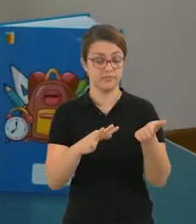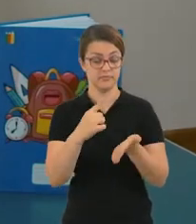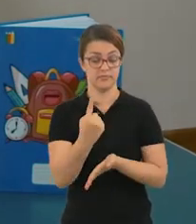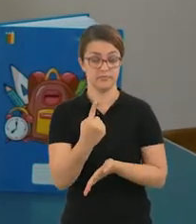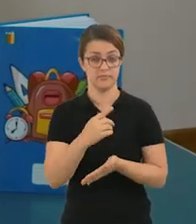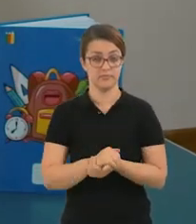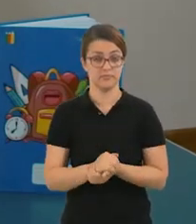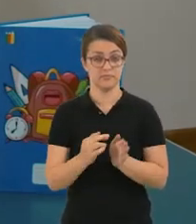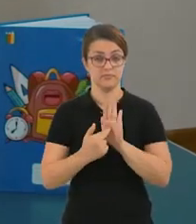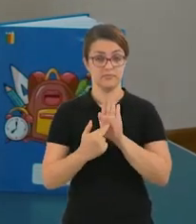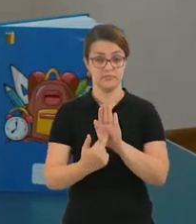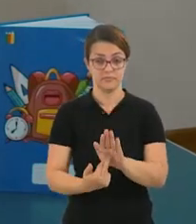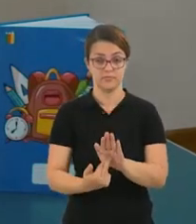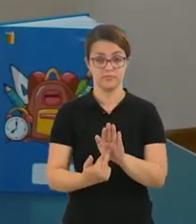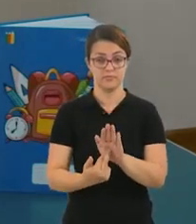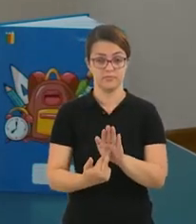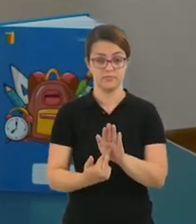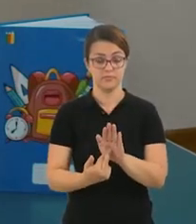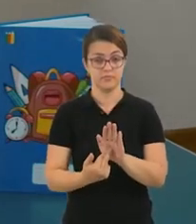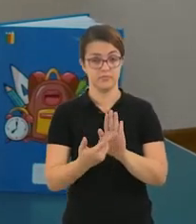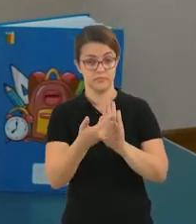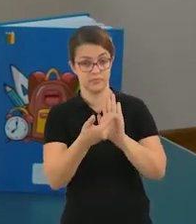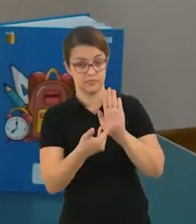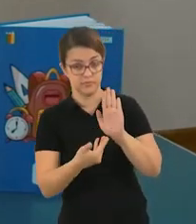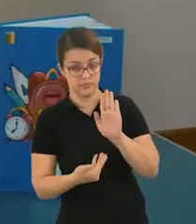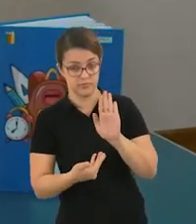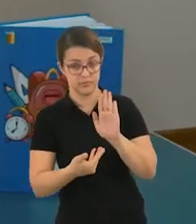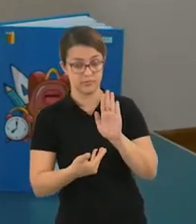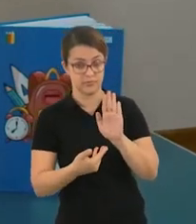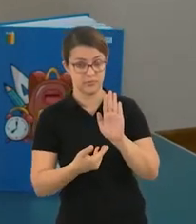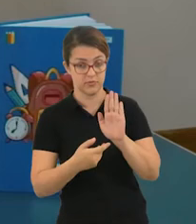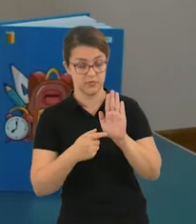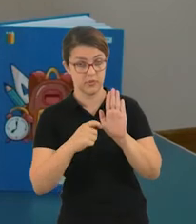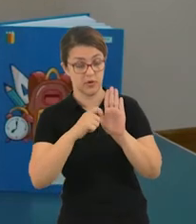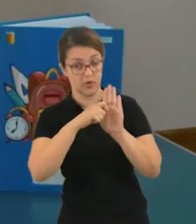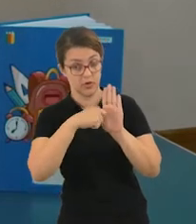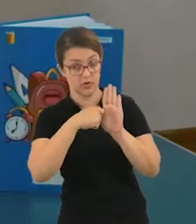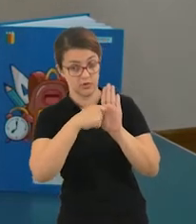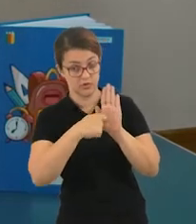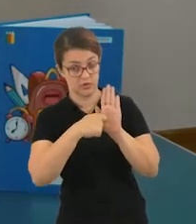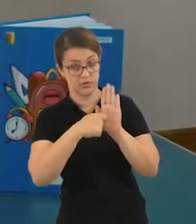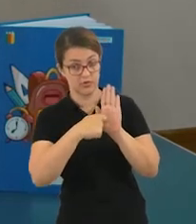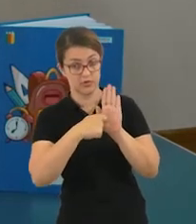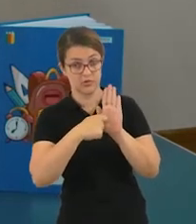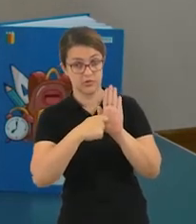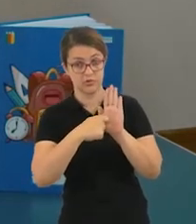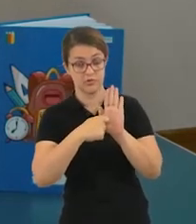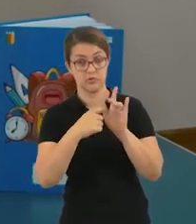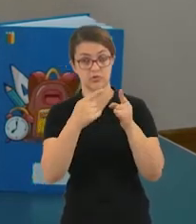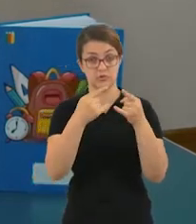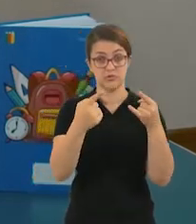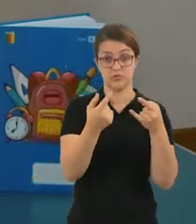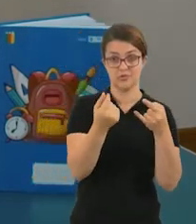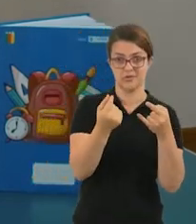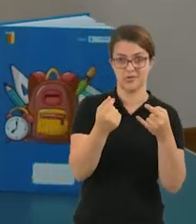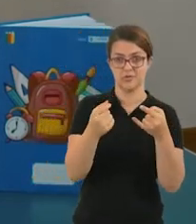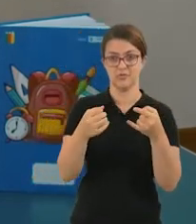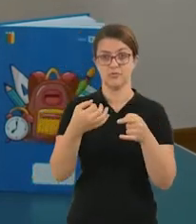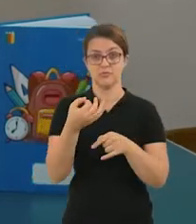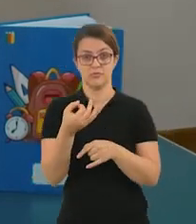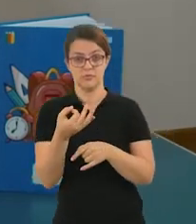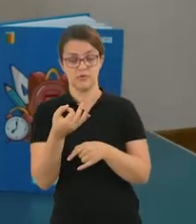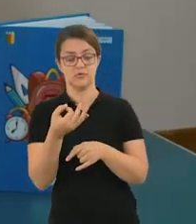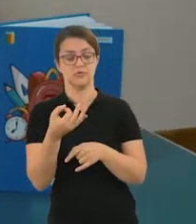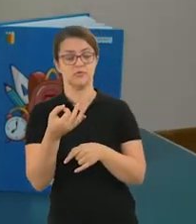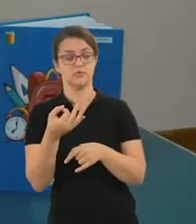Atividade 1. Represente os valores abaixo, marcando um X nas cédulas e moedas correspondentes.